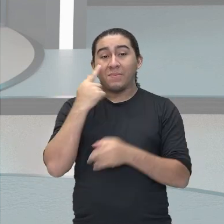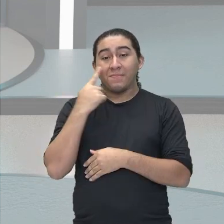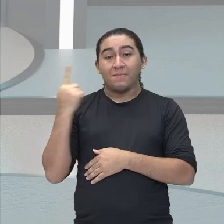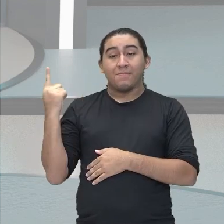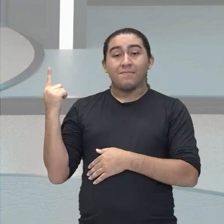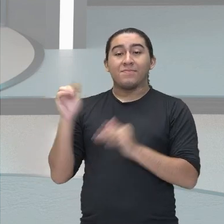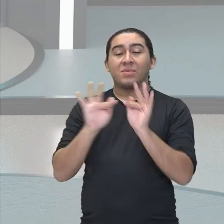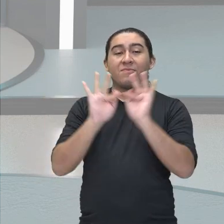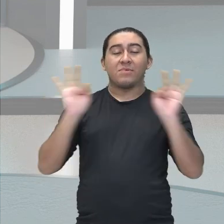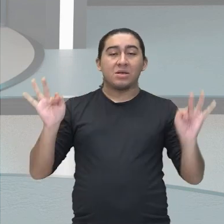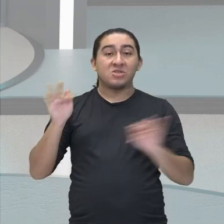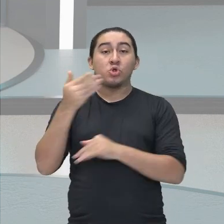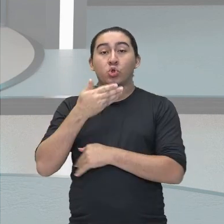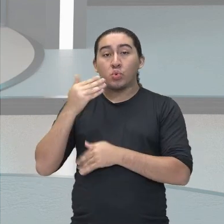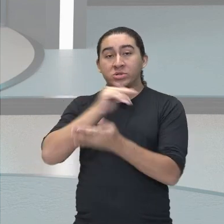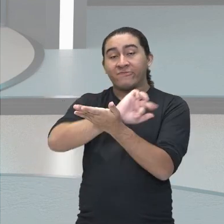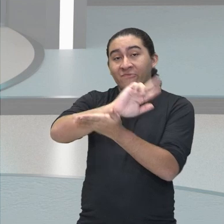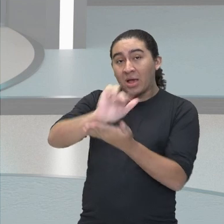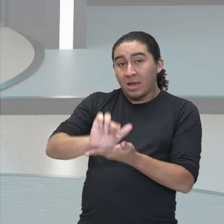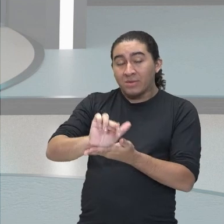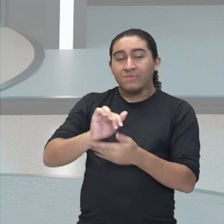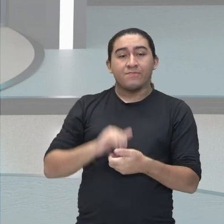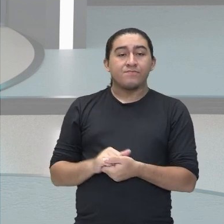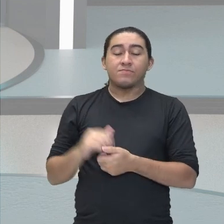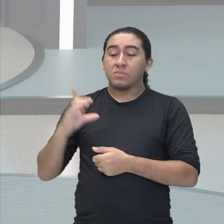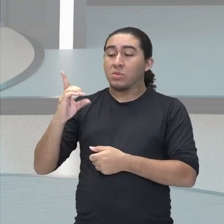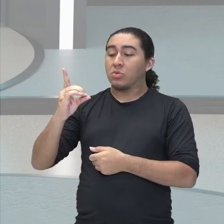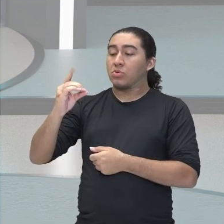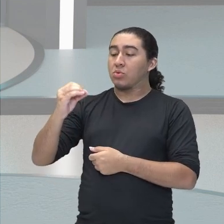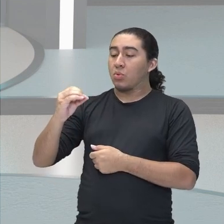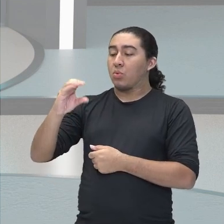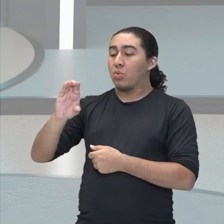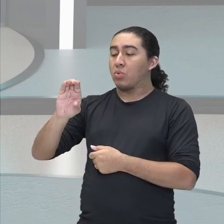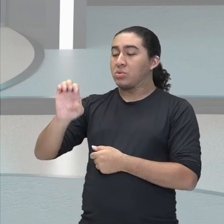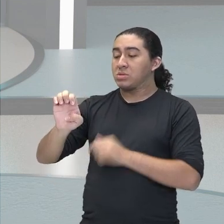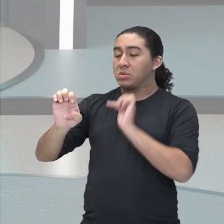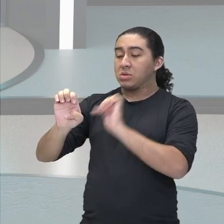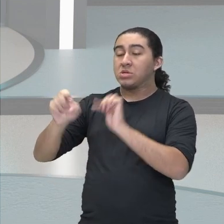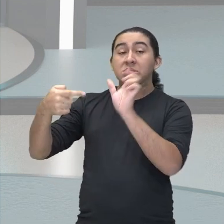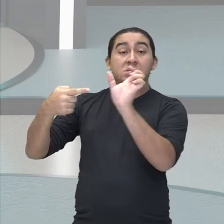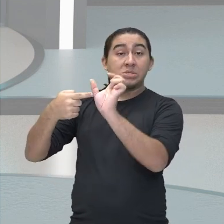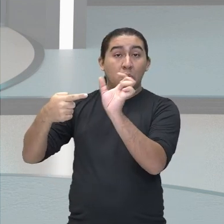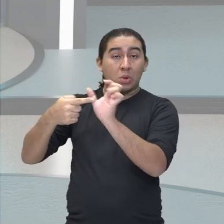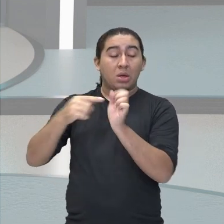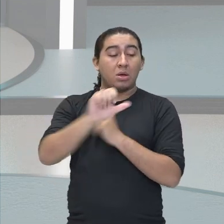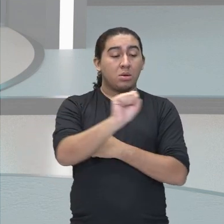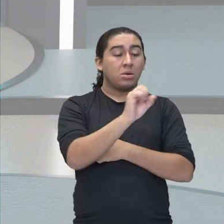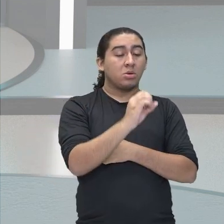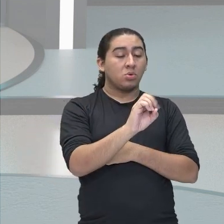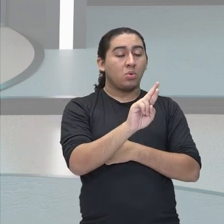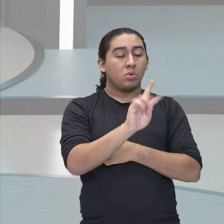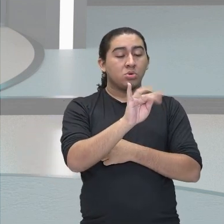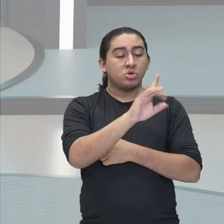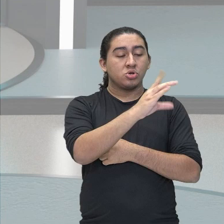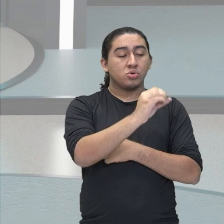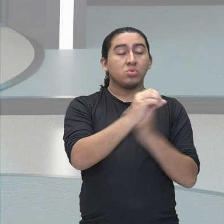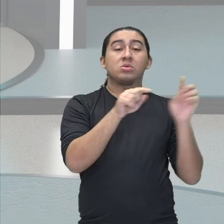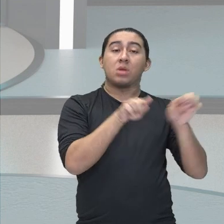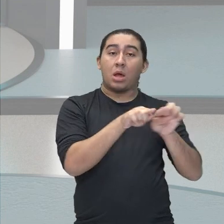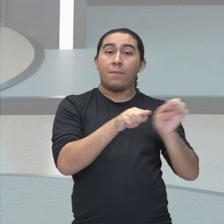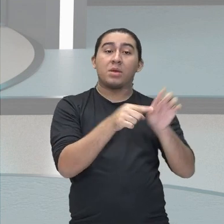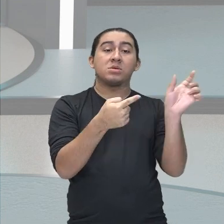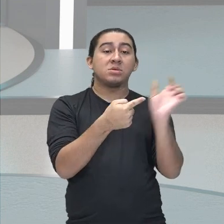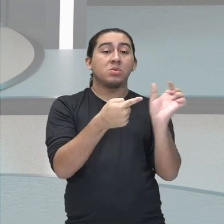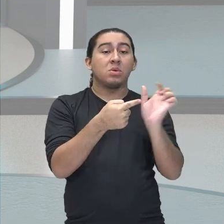doce sortido. O doce está no singular, sortido também singular.